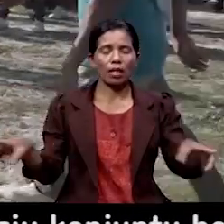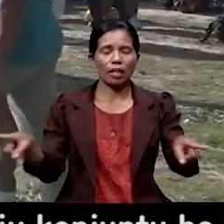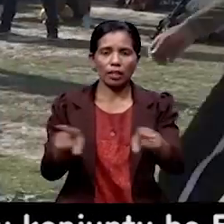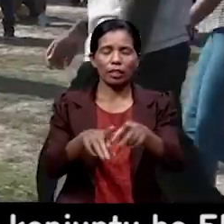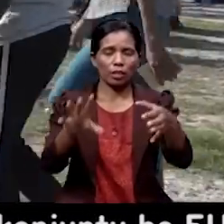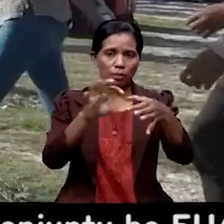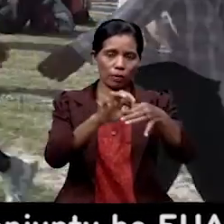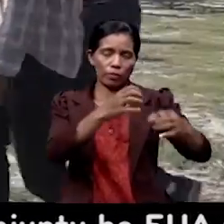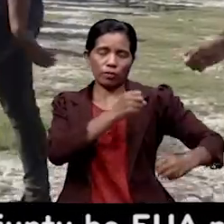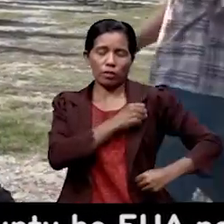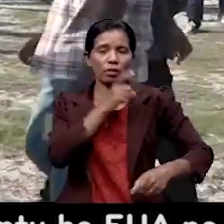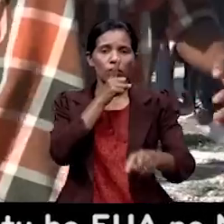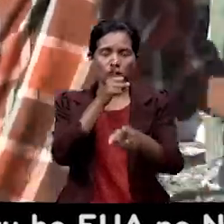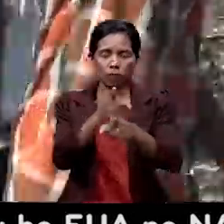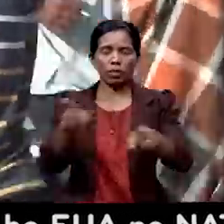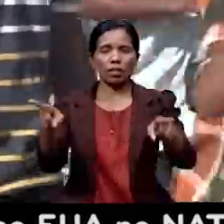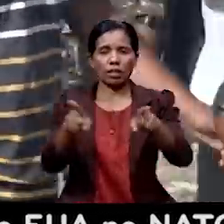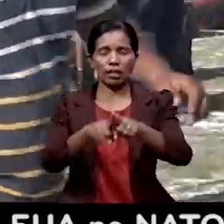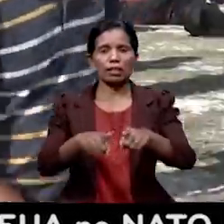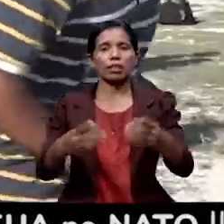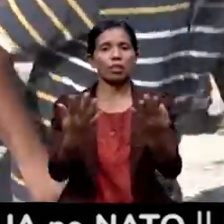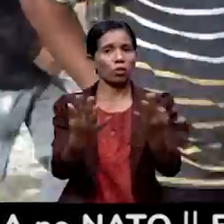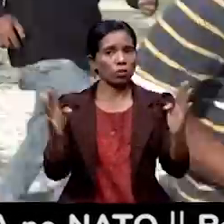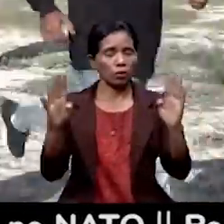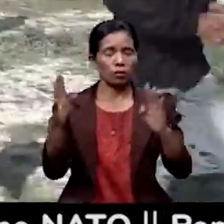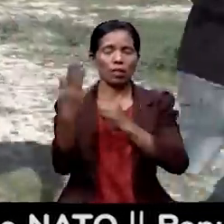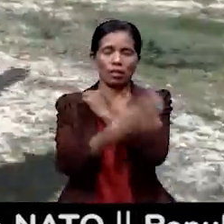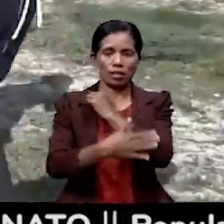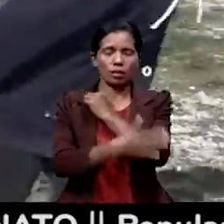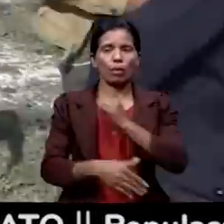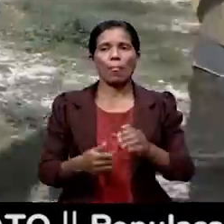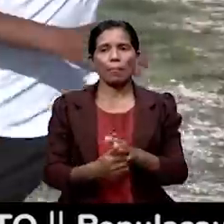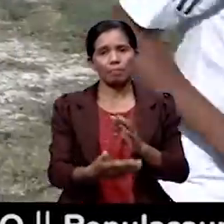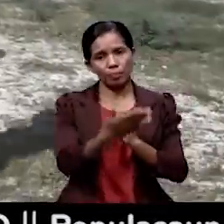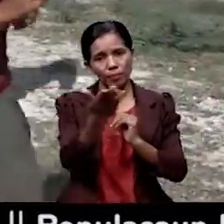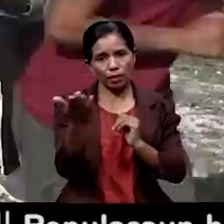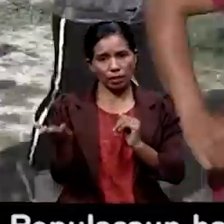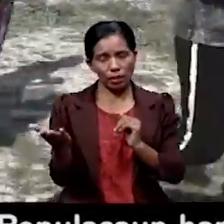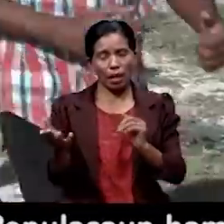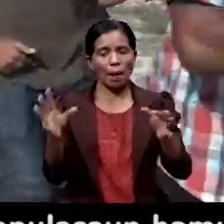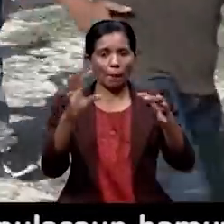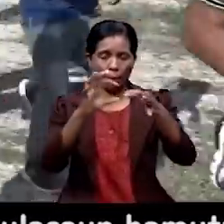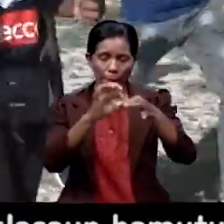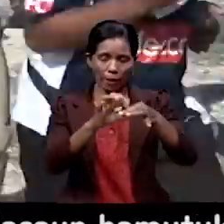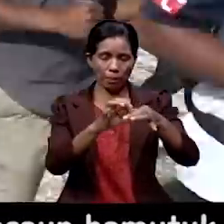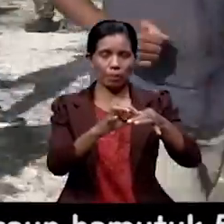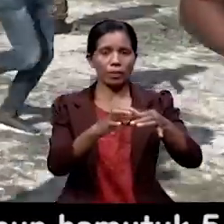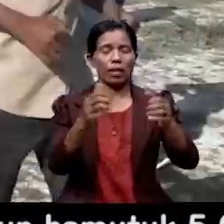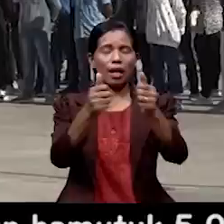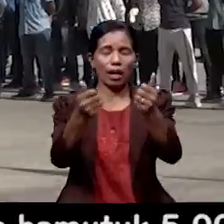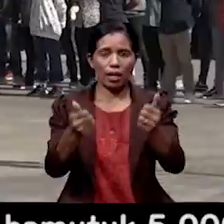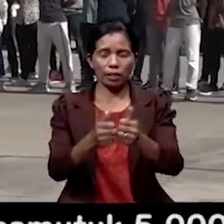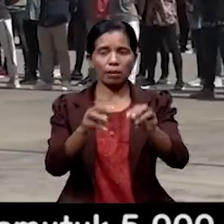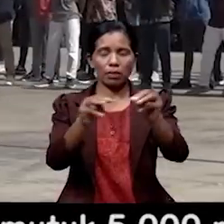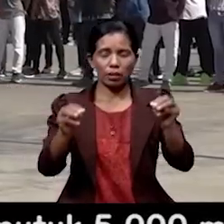armada lolos, nudar luto ba nação. Imiene, membros arte marciais, ninia, balo